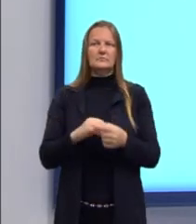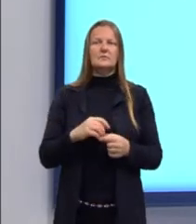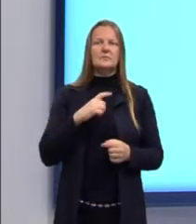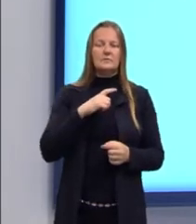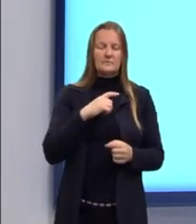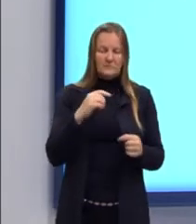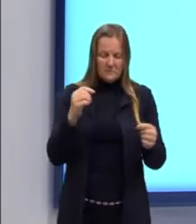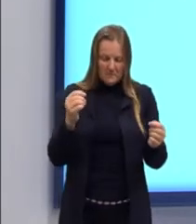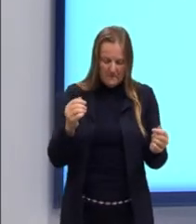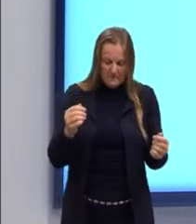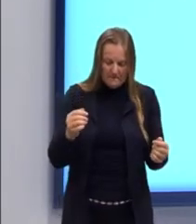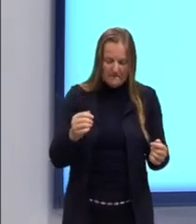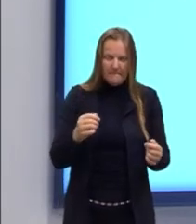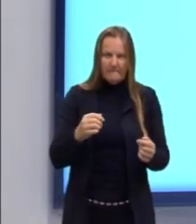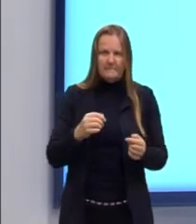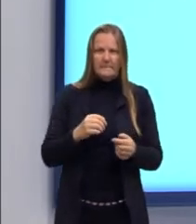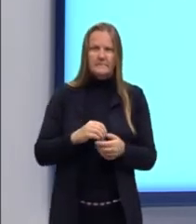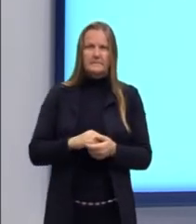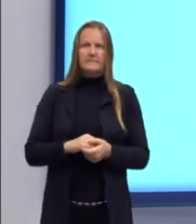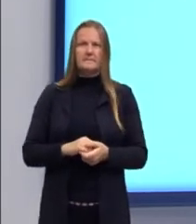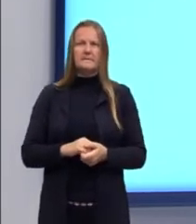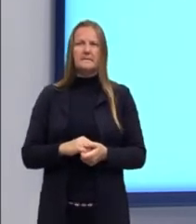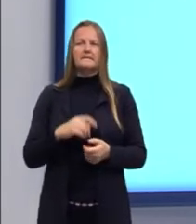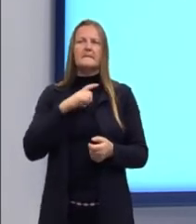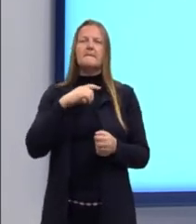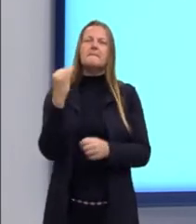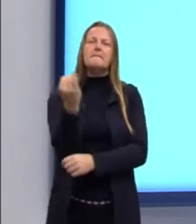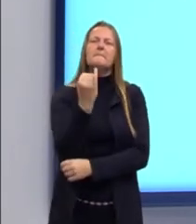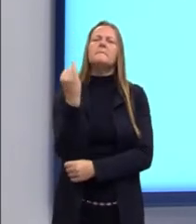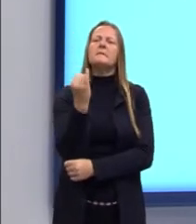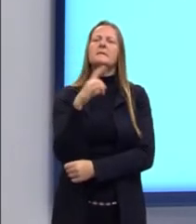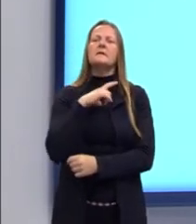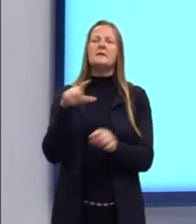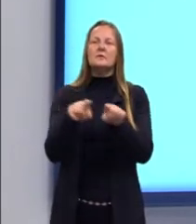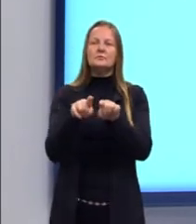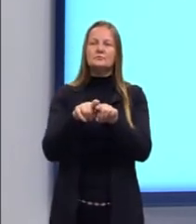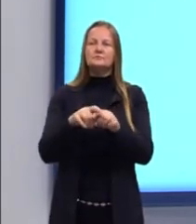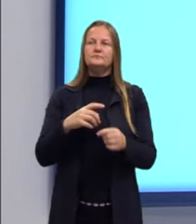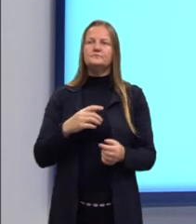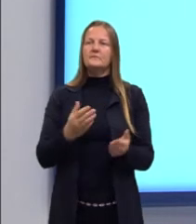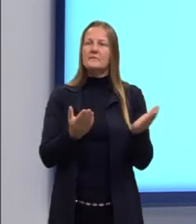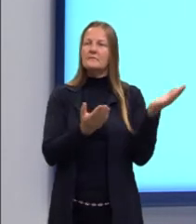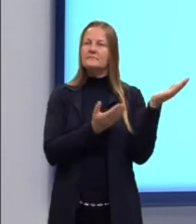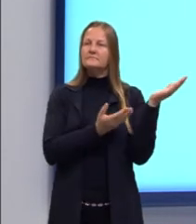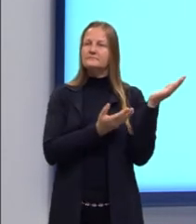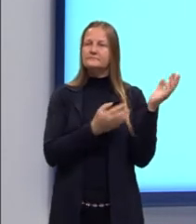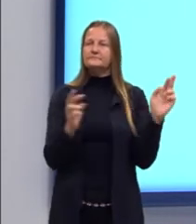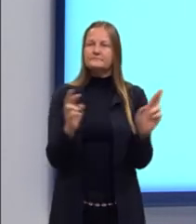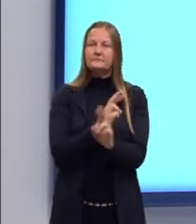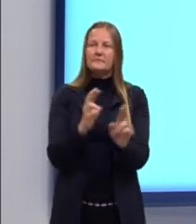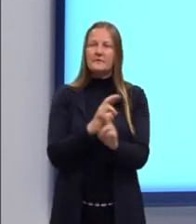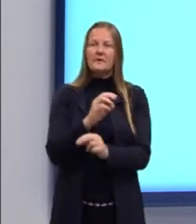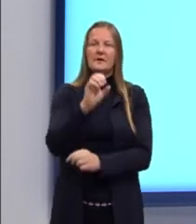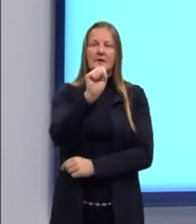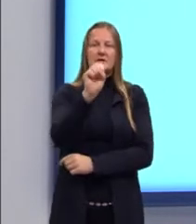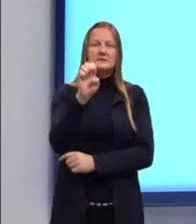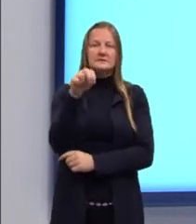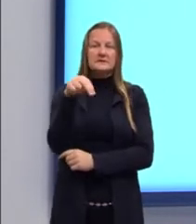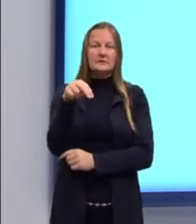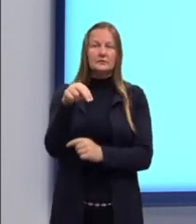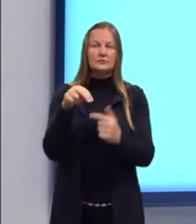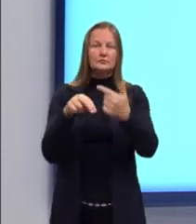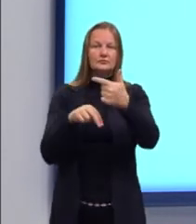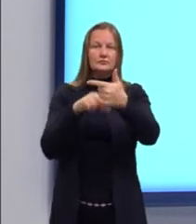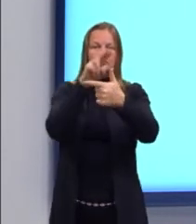tangente e outra relação muito importante é a relação seno do ângulo